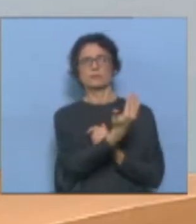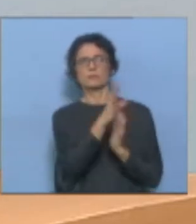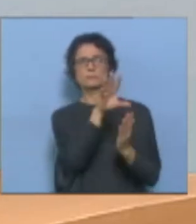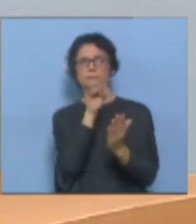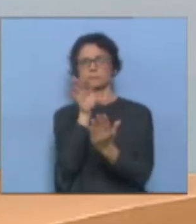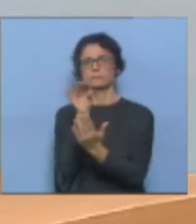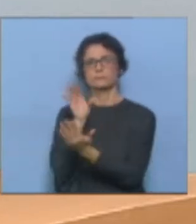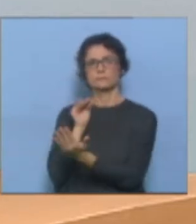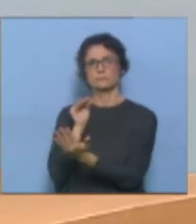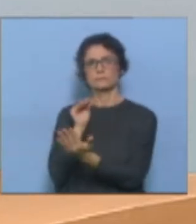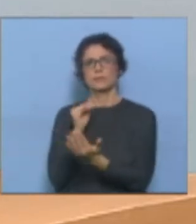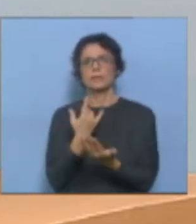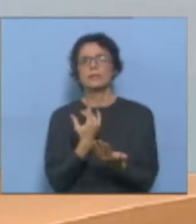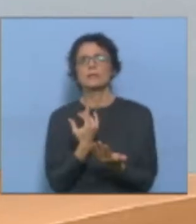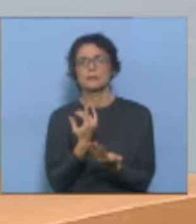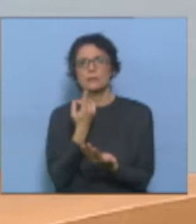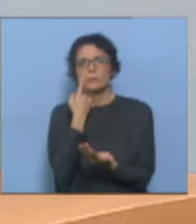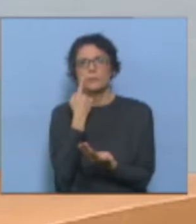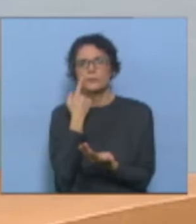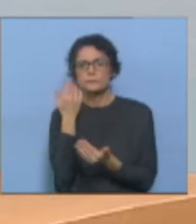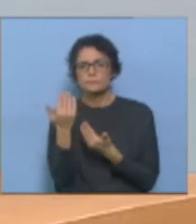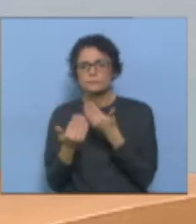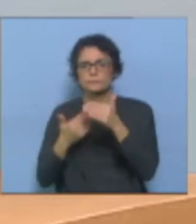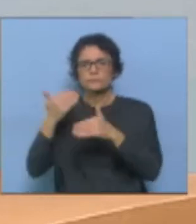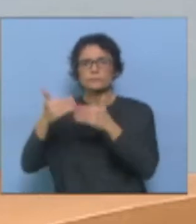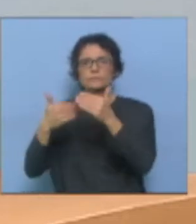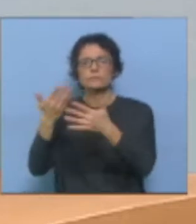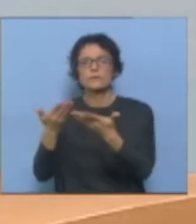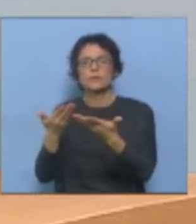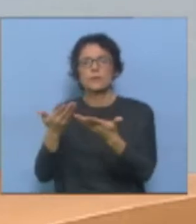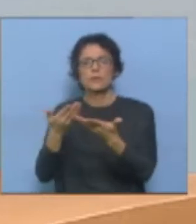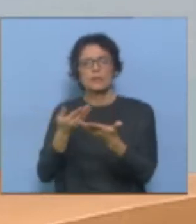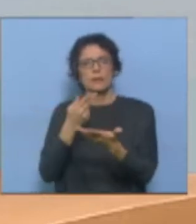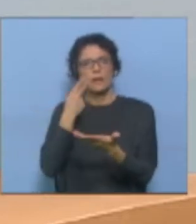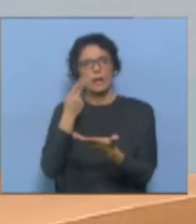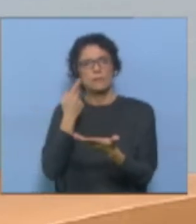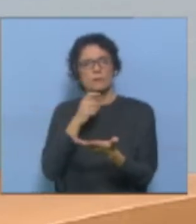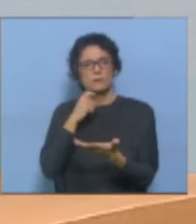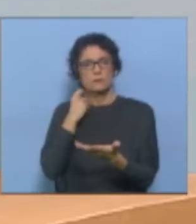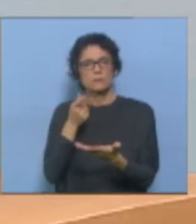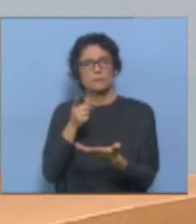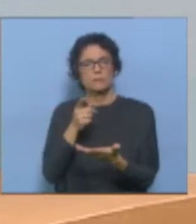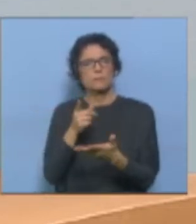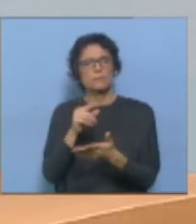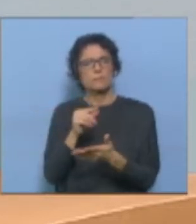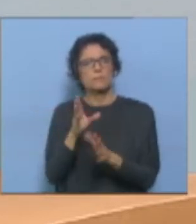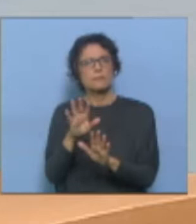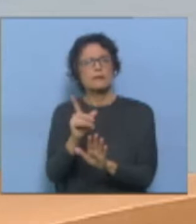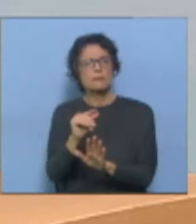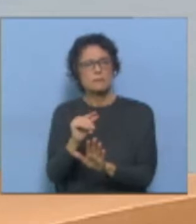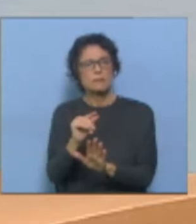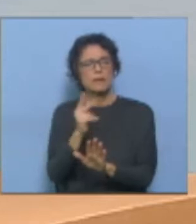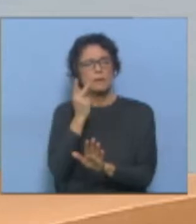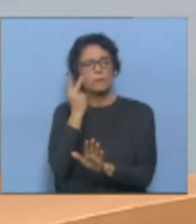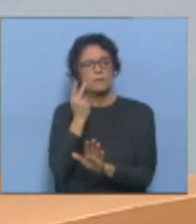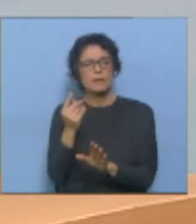progressivamente eu fui conhecendo aquilo que era ser sacerdote e, mais do que isso, ser religioso, ser consagrado, porque eu